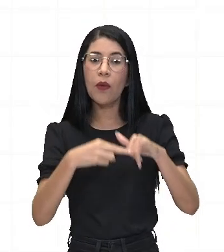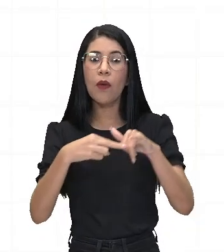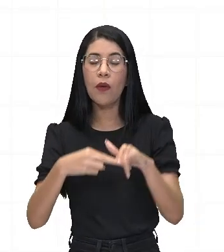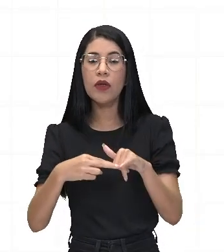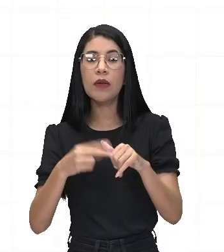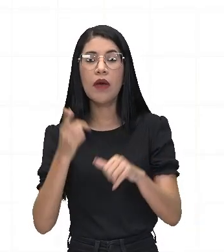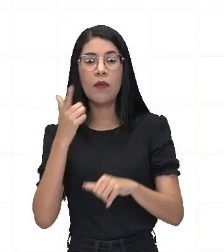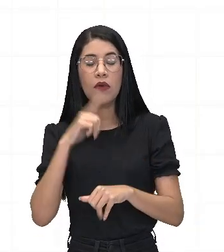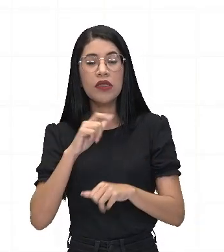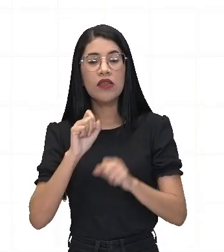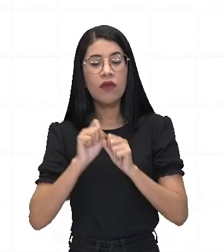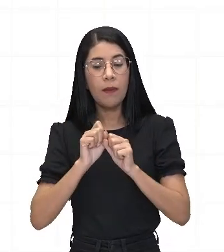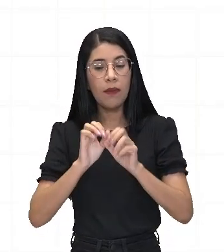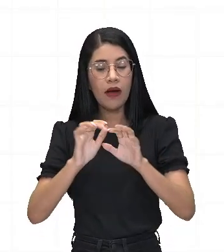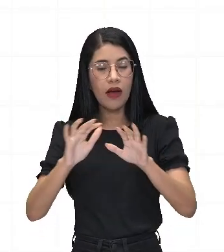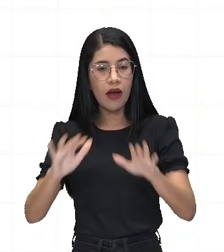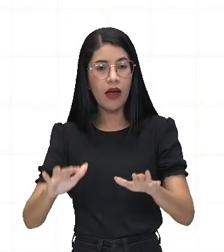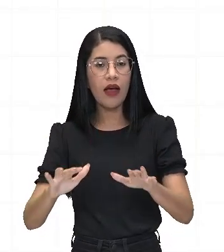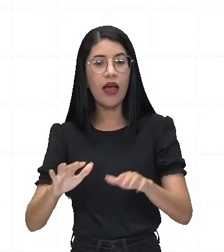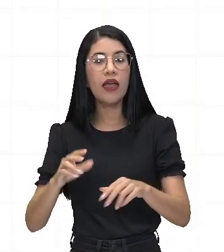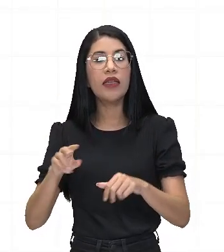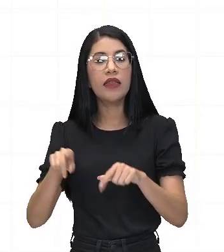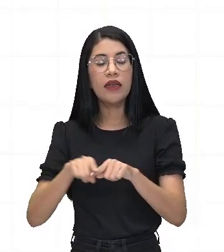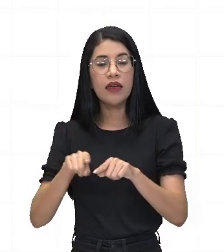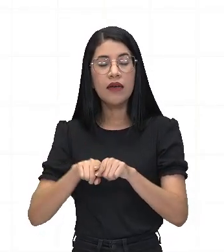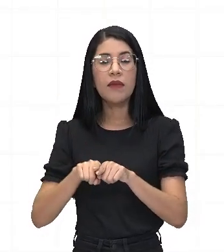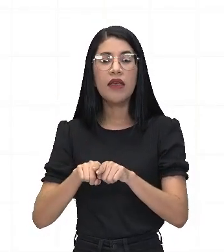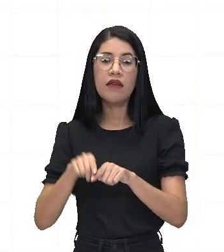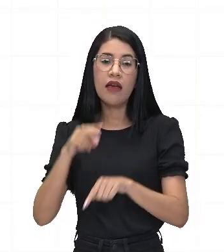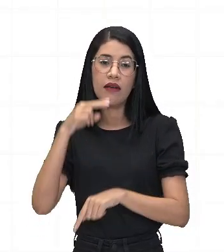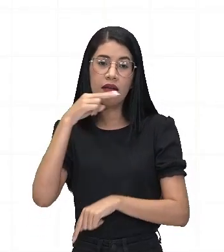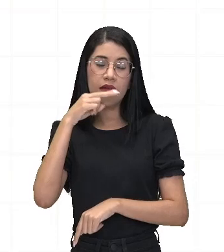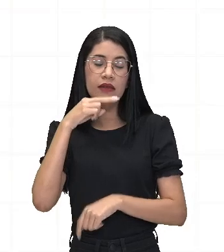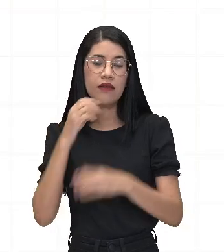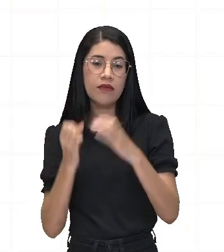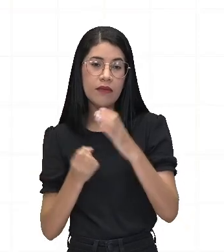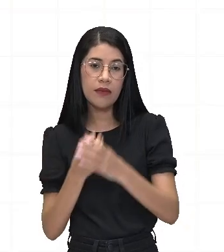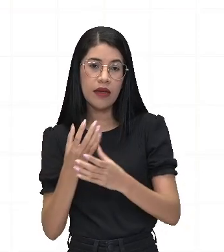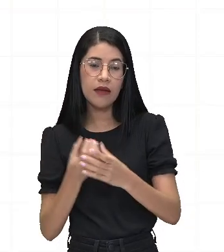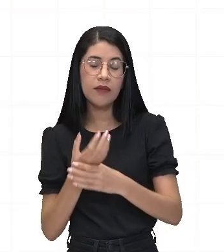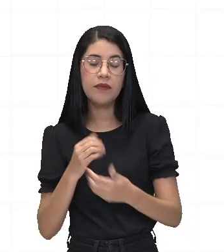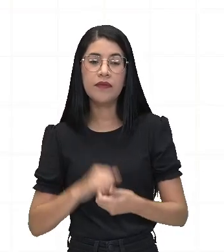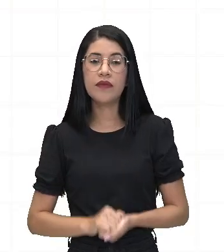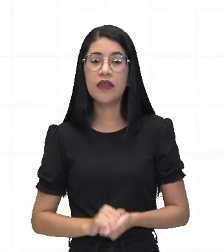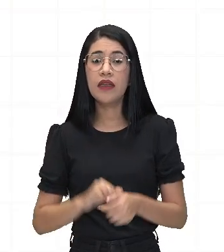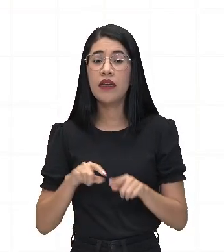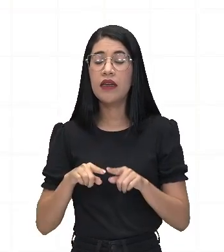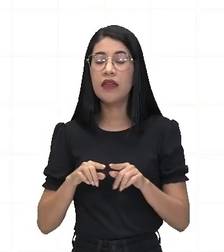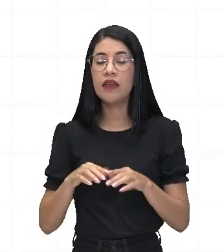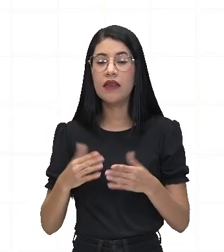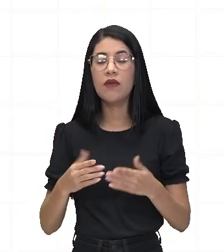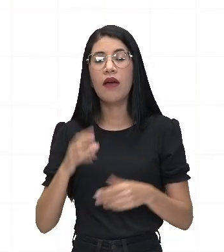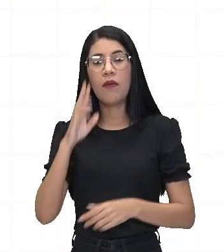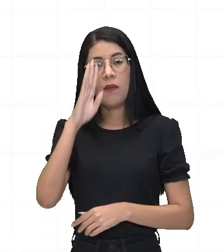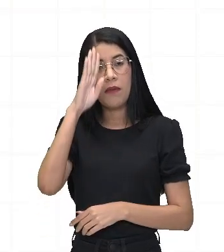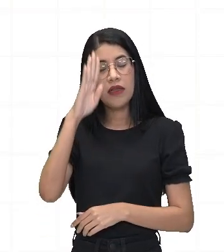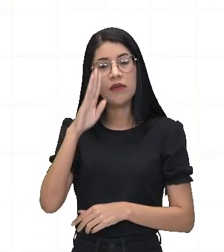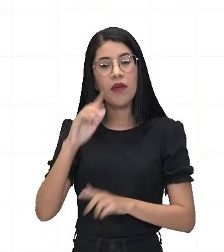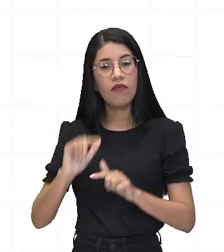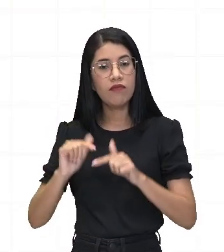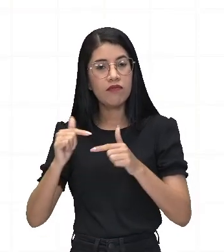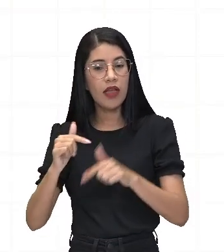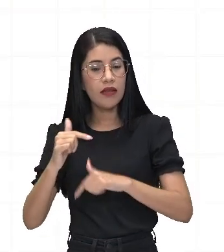essa produção e também a produção de cana-de-açúcar. Então, a cana-de-açúcar que foi aí uma das principais